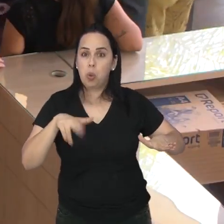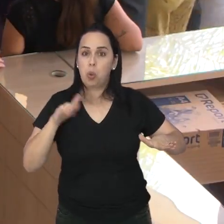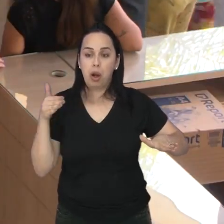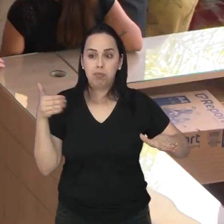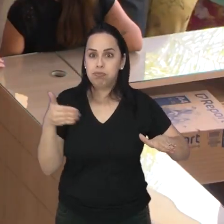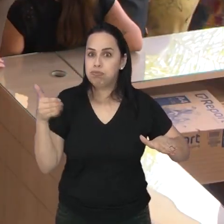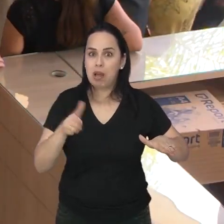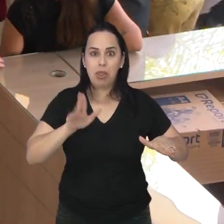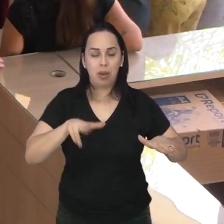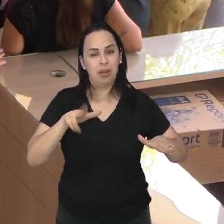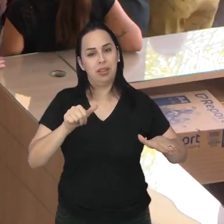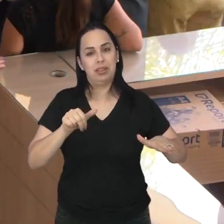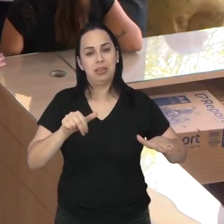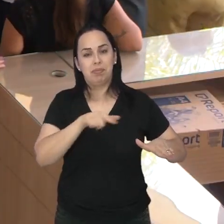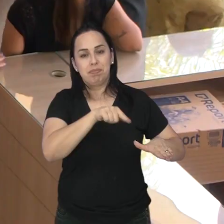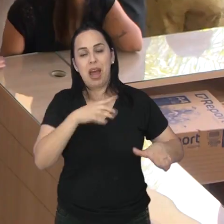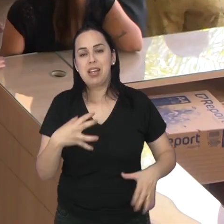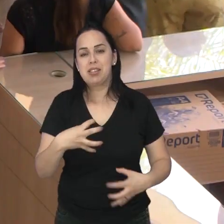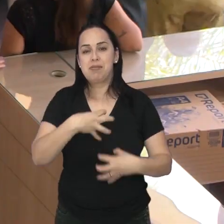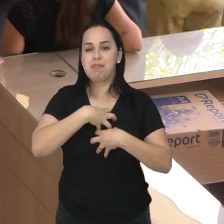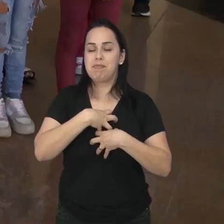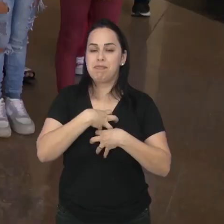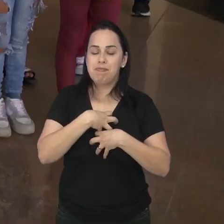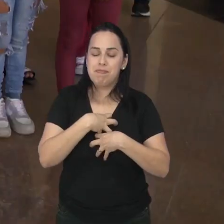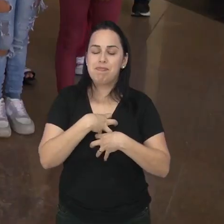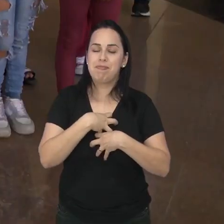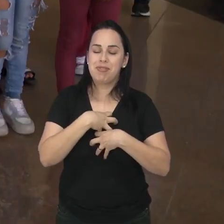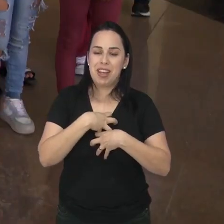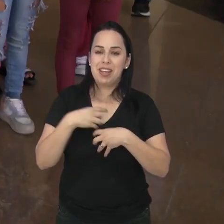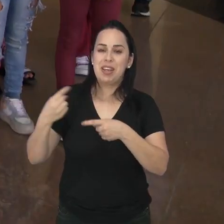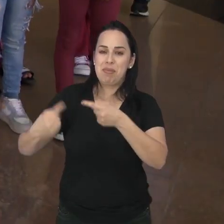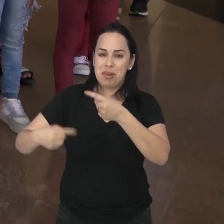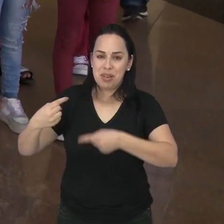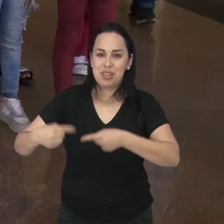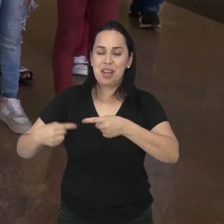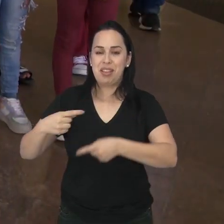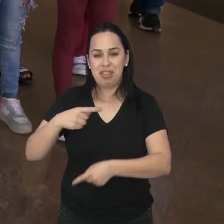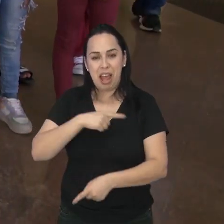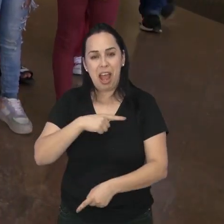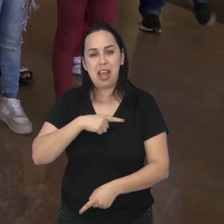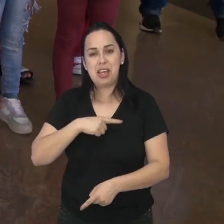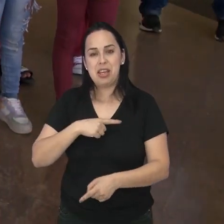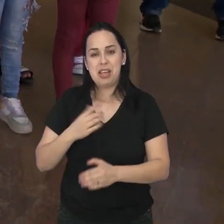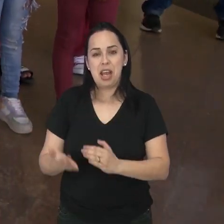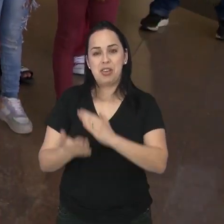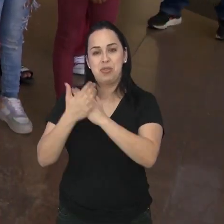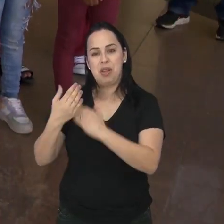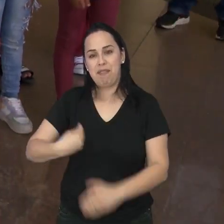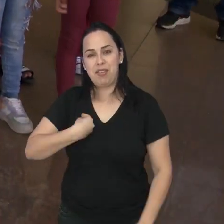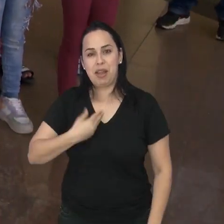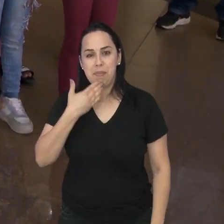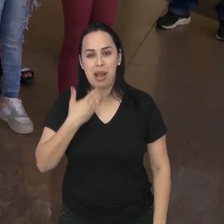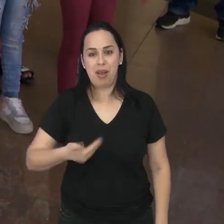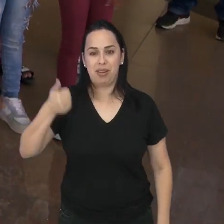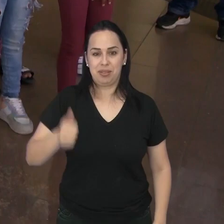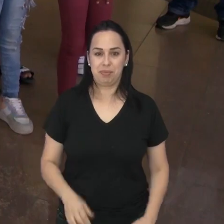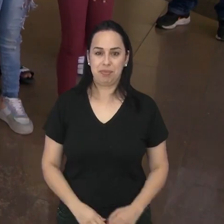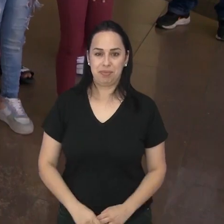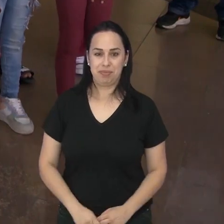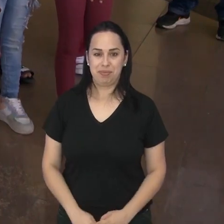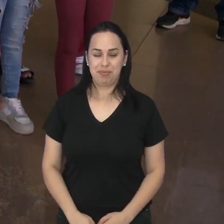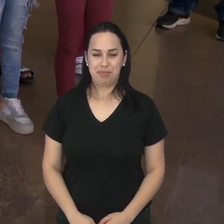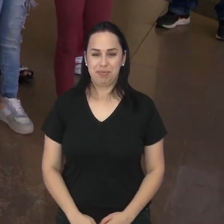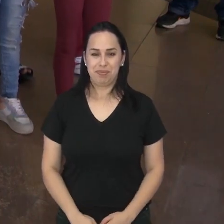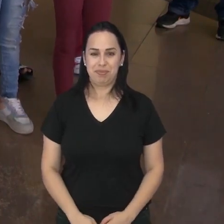tinham entrado na Câmara, o sentimento ao ir embora é de que a política existe para melhorar a vida da população.